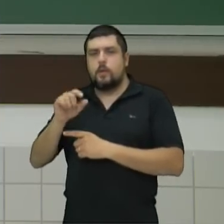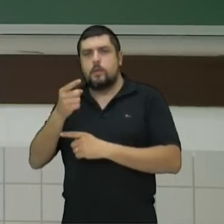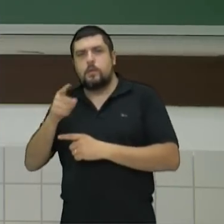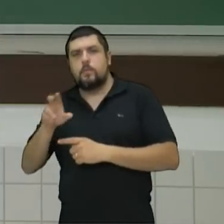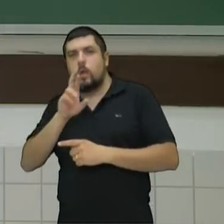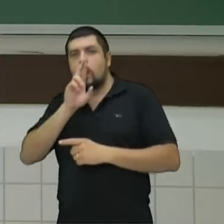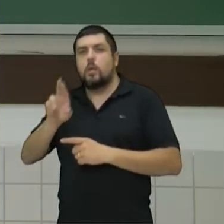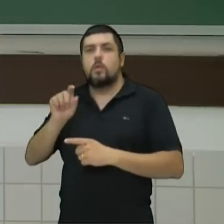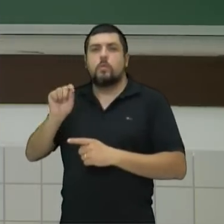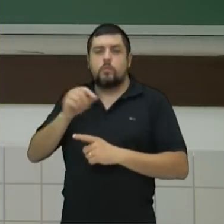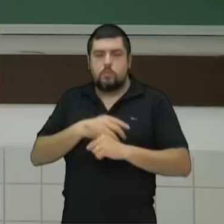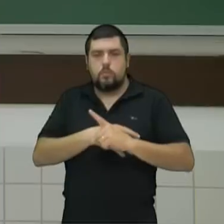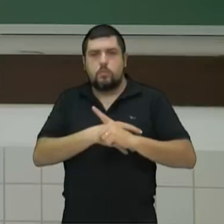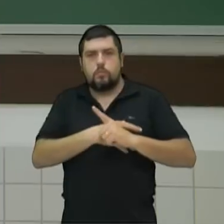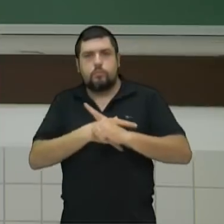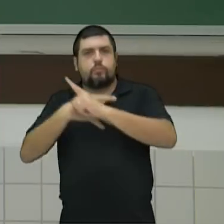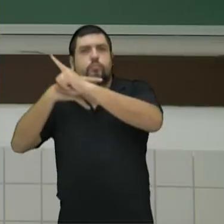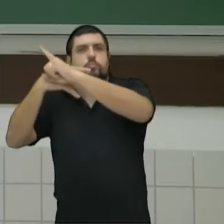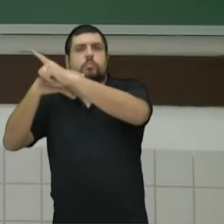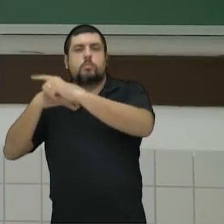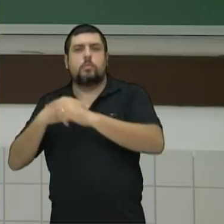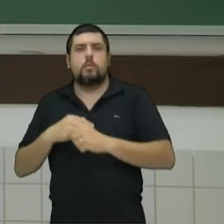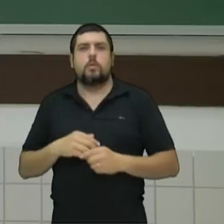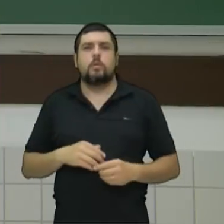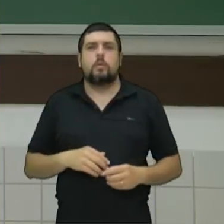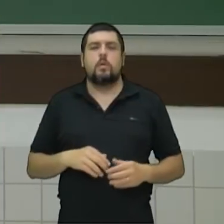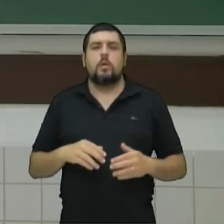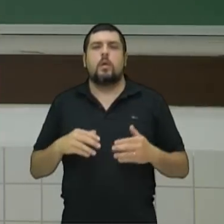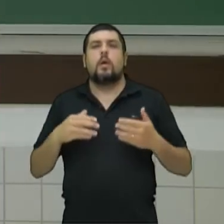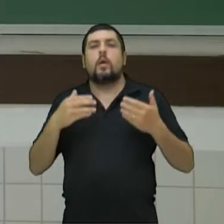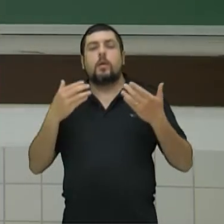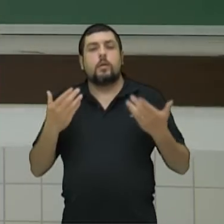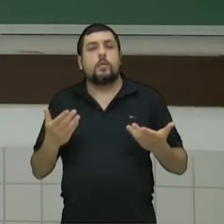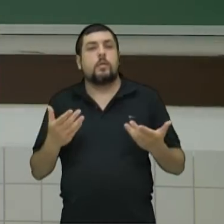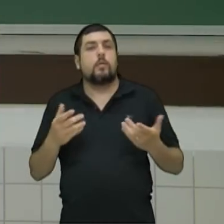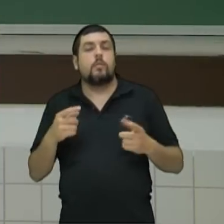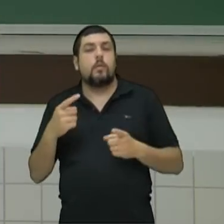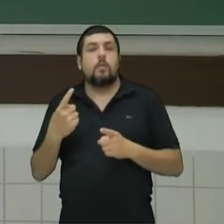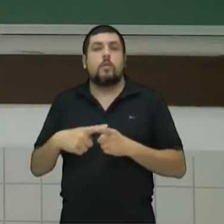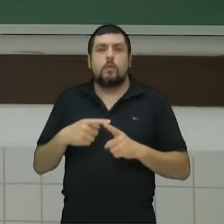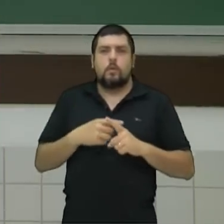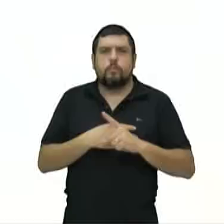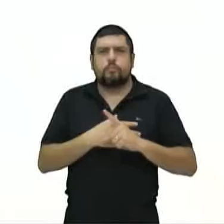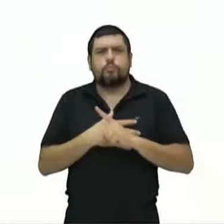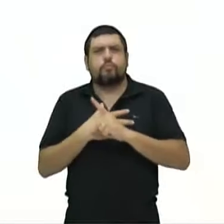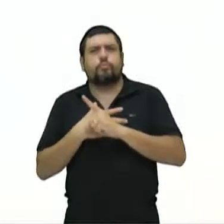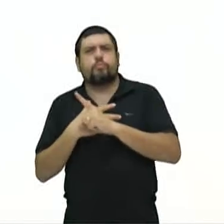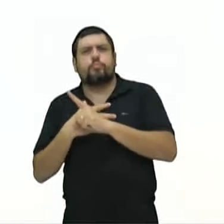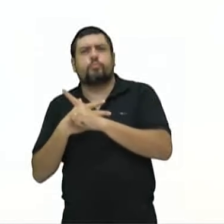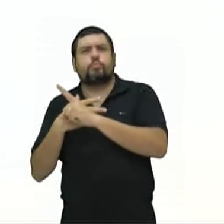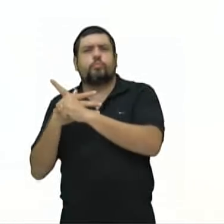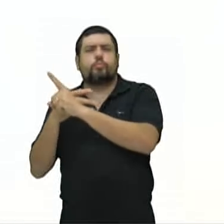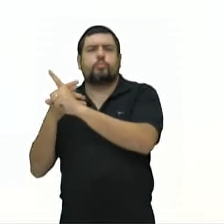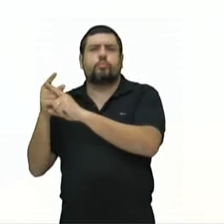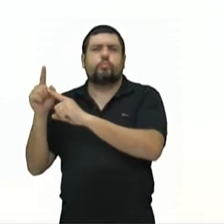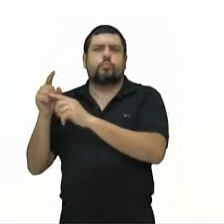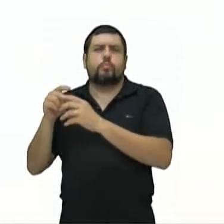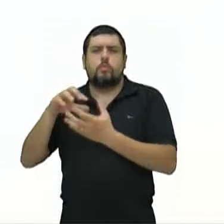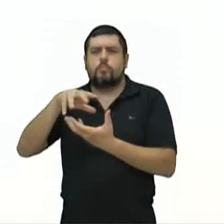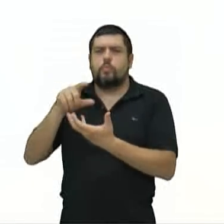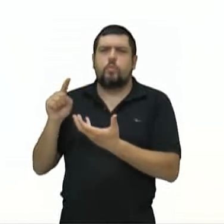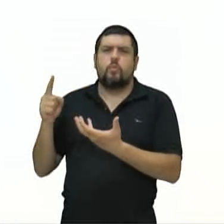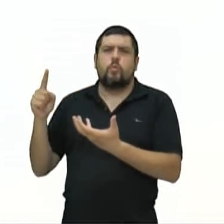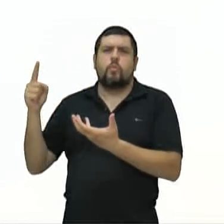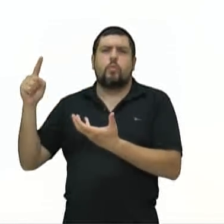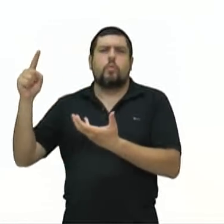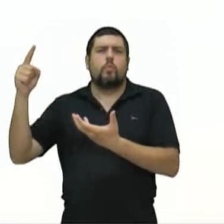suba. E, consequentemente, né, é essa questão que faz com que os foguetes eles possam viajar pelo espaço afora. Né? Por isso que a questão